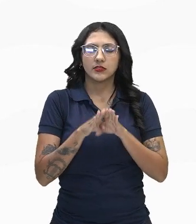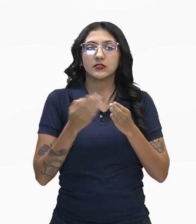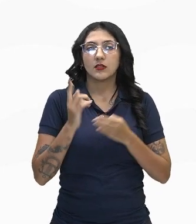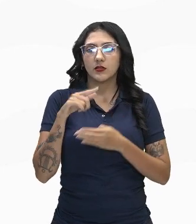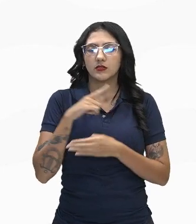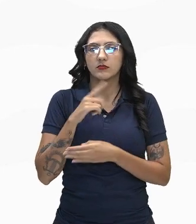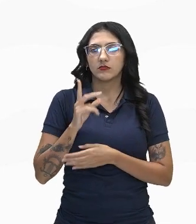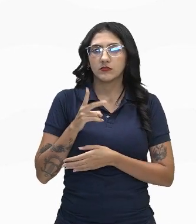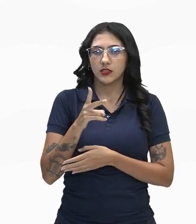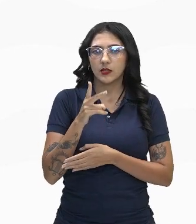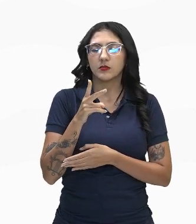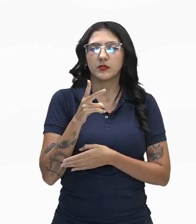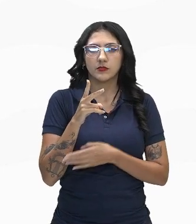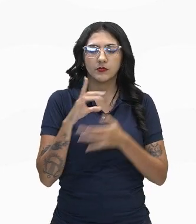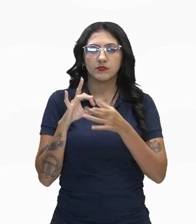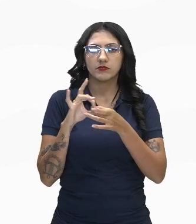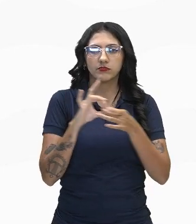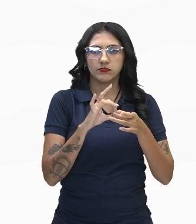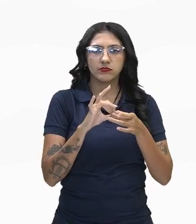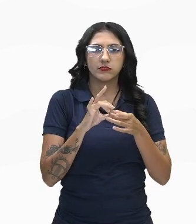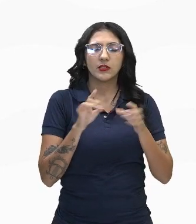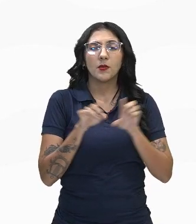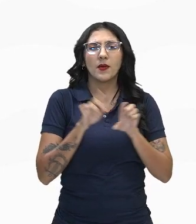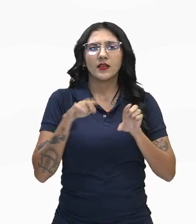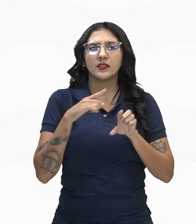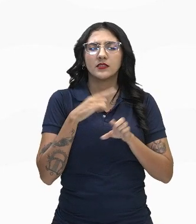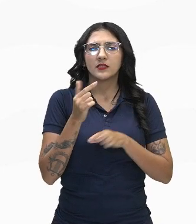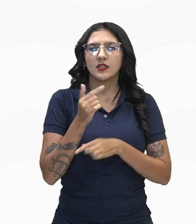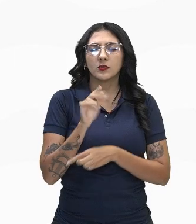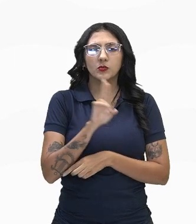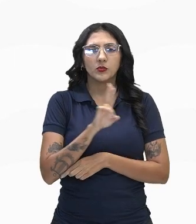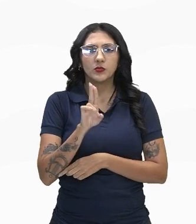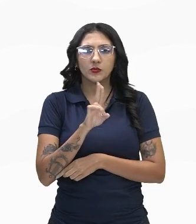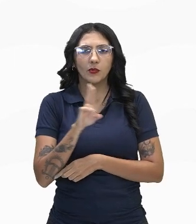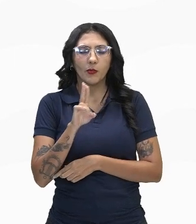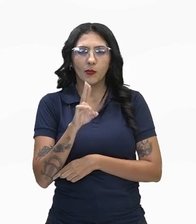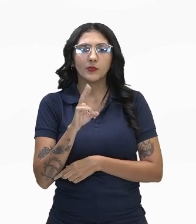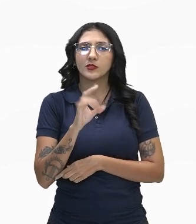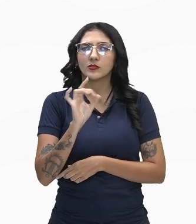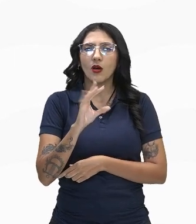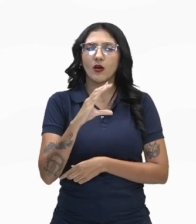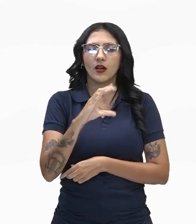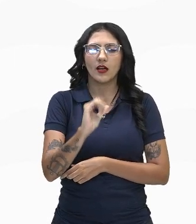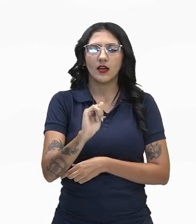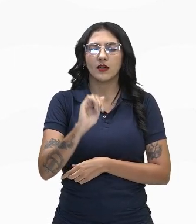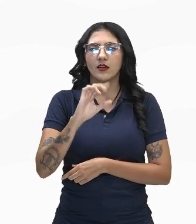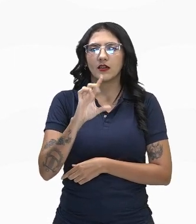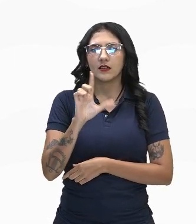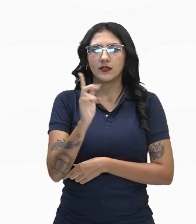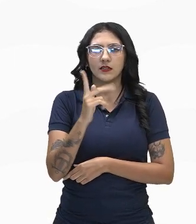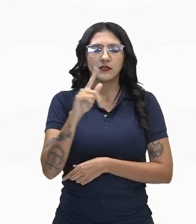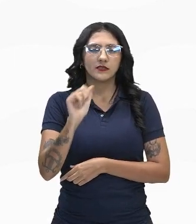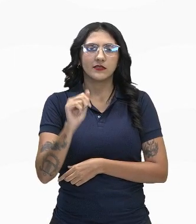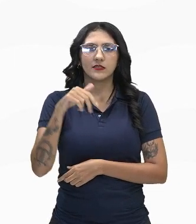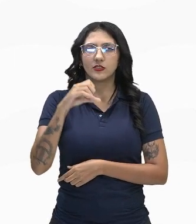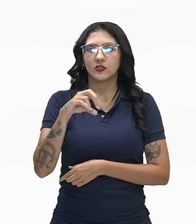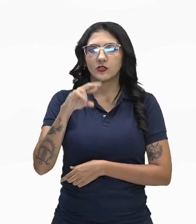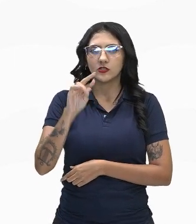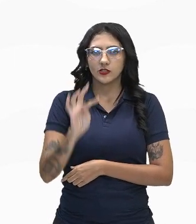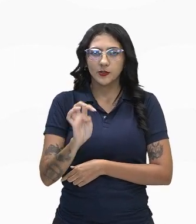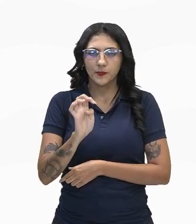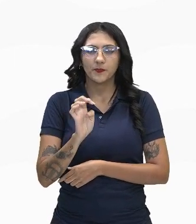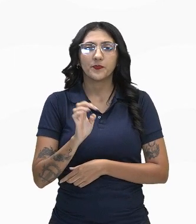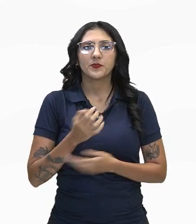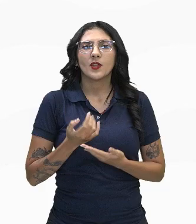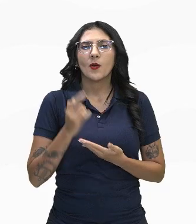atualmente, né, como o nome também ainda, Programa Calha Norte, tá? Não sendo somente já um